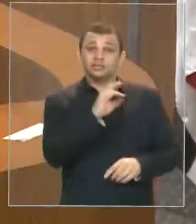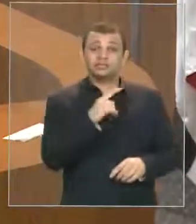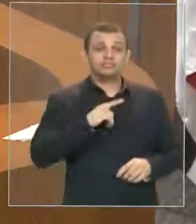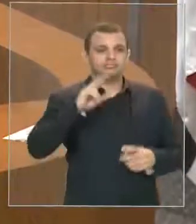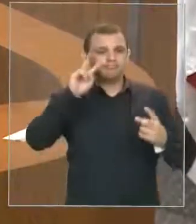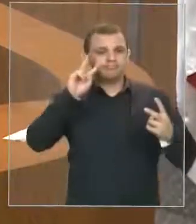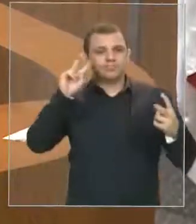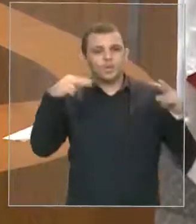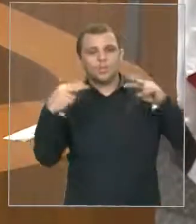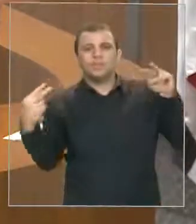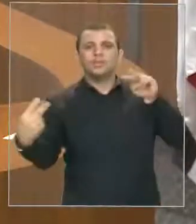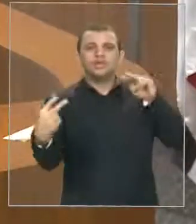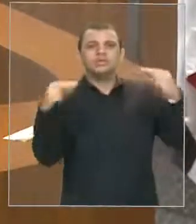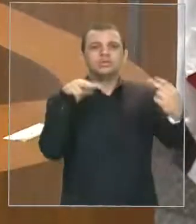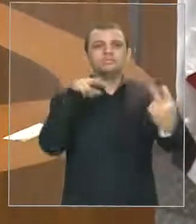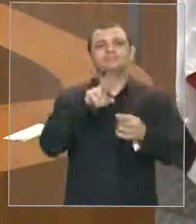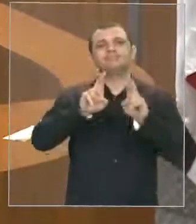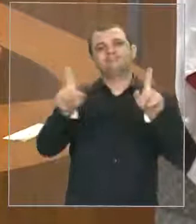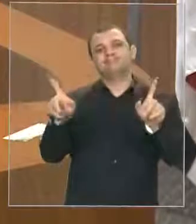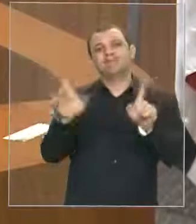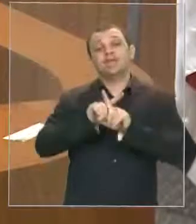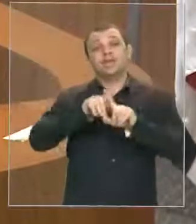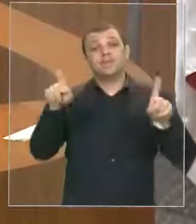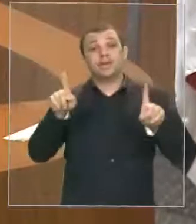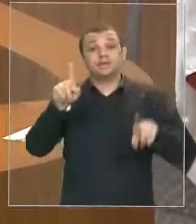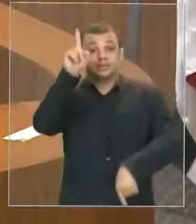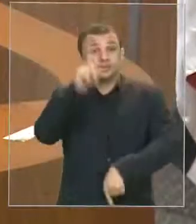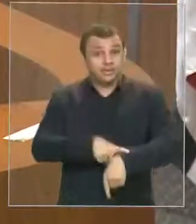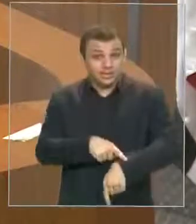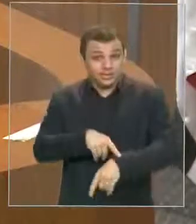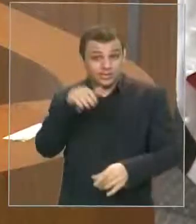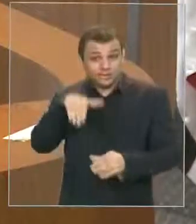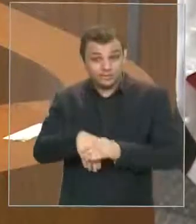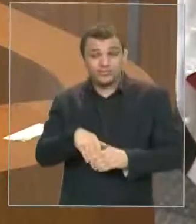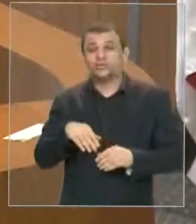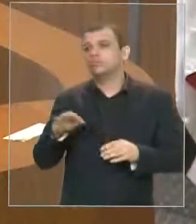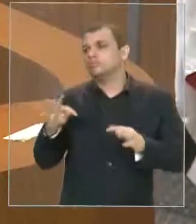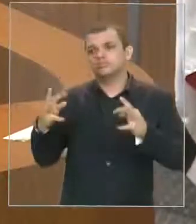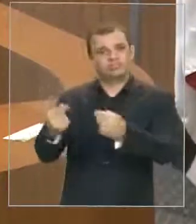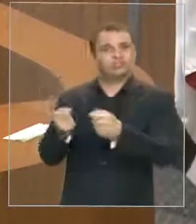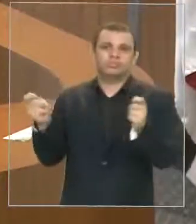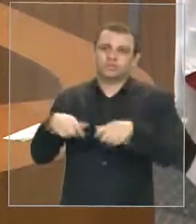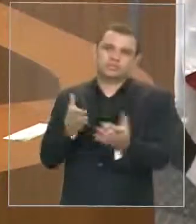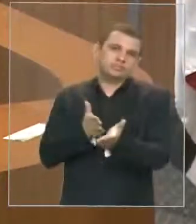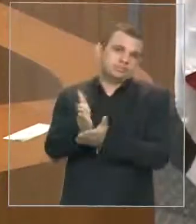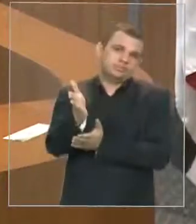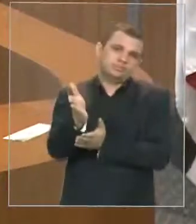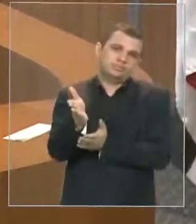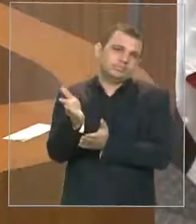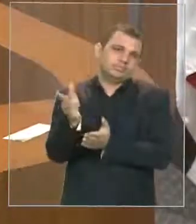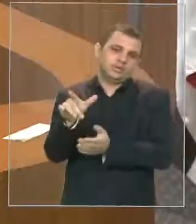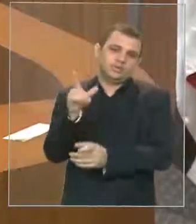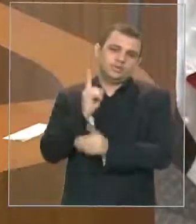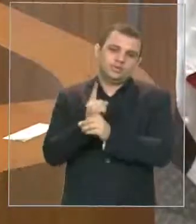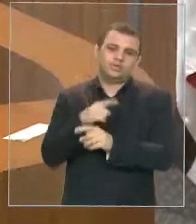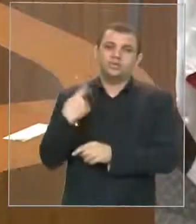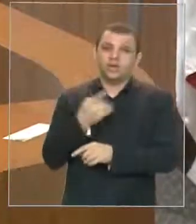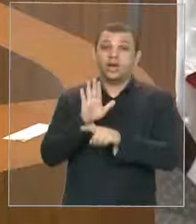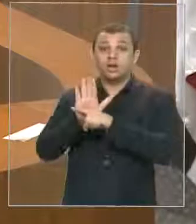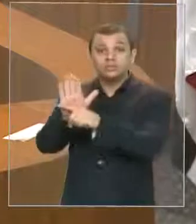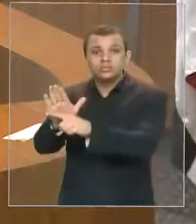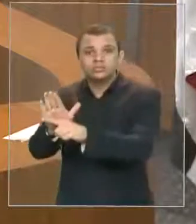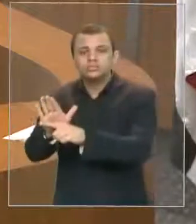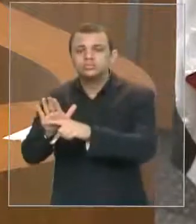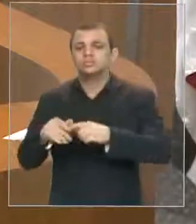de vista diferente, mas na hora de votar, certamente eles vão ter que encontrar um caminho. E eu acho que é esse caminho que nós temos que ajudá-los a